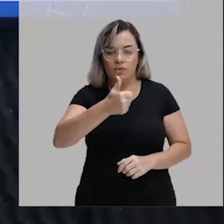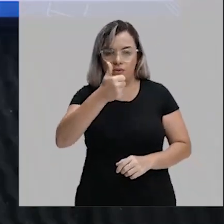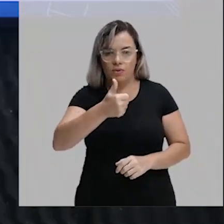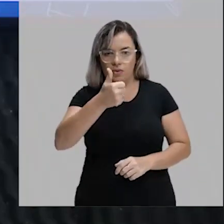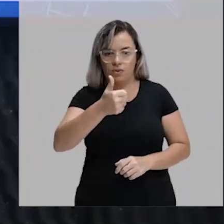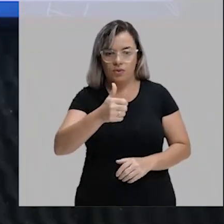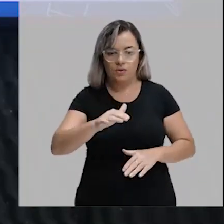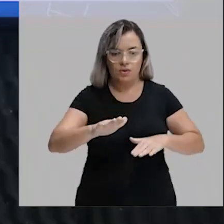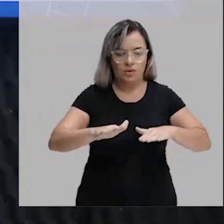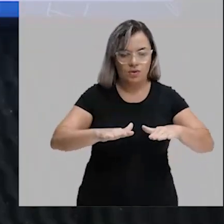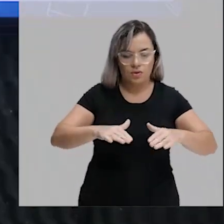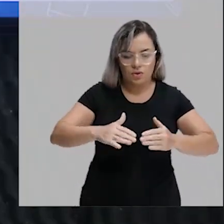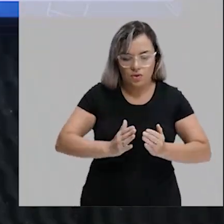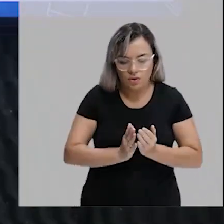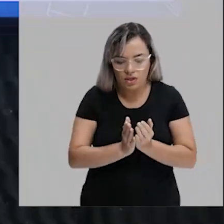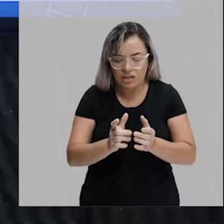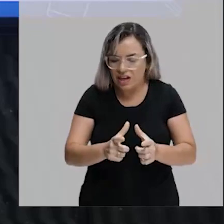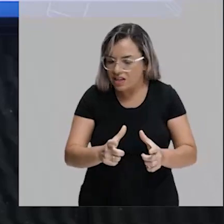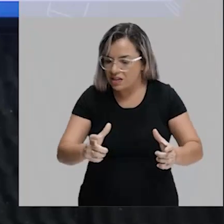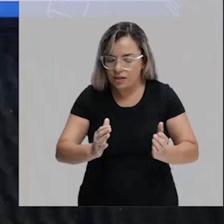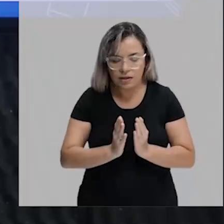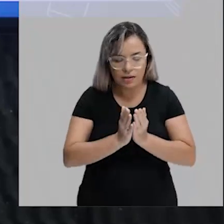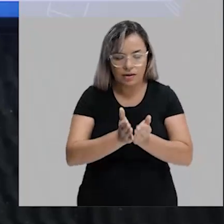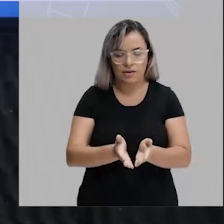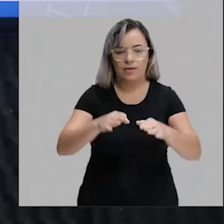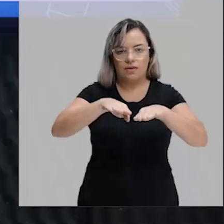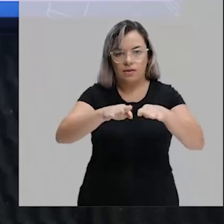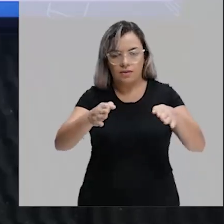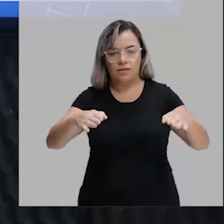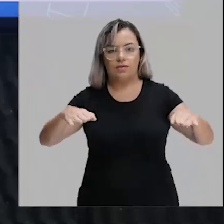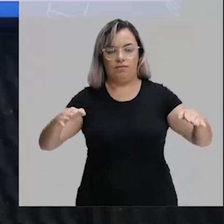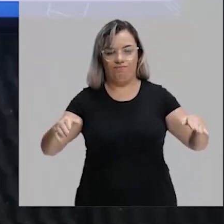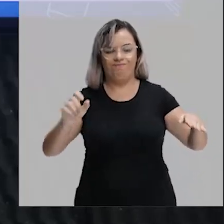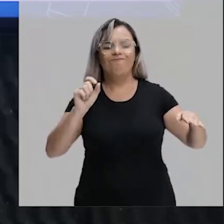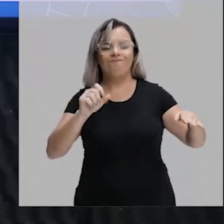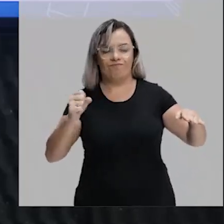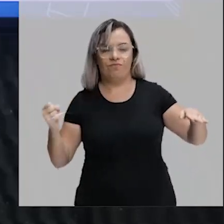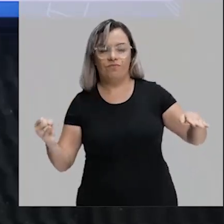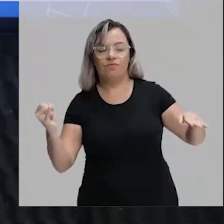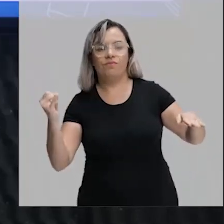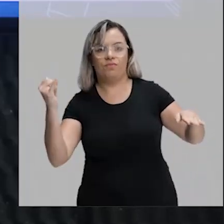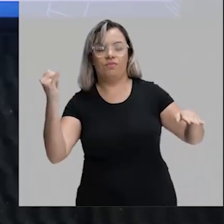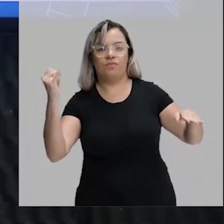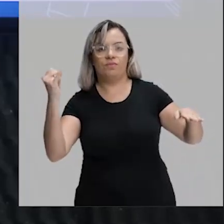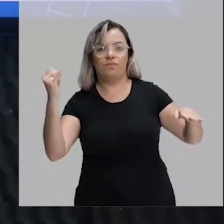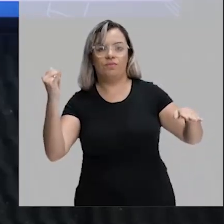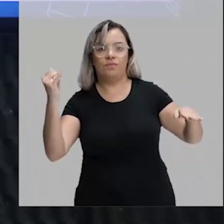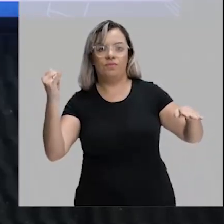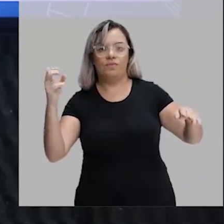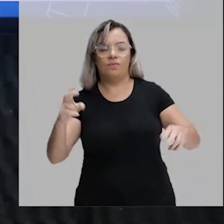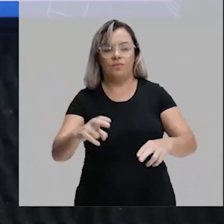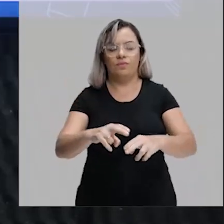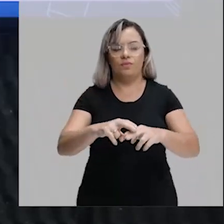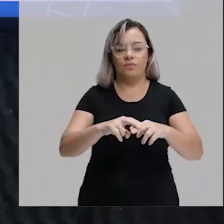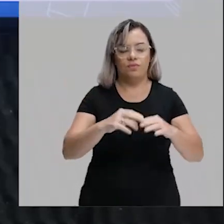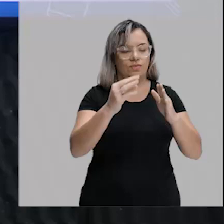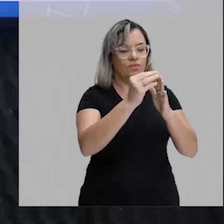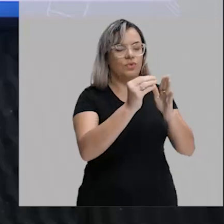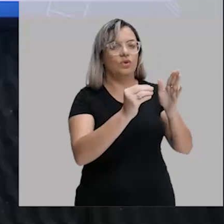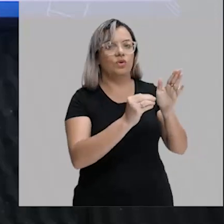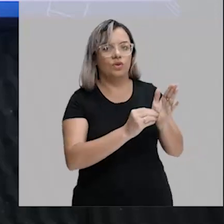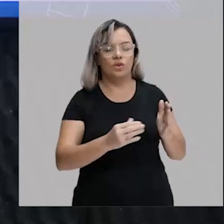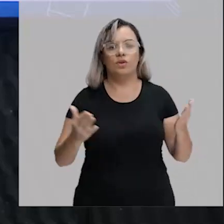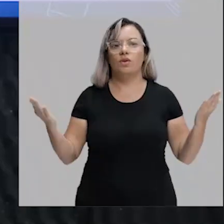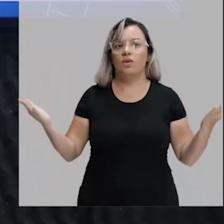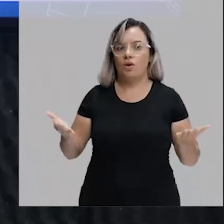no movimento das grandes navegações. Daí a importância que vai se dar na aula de hoje